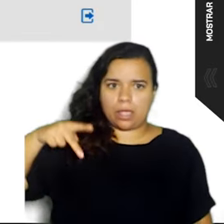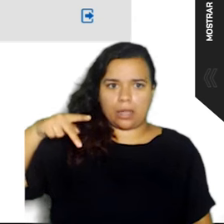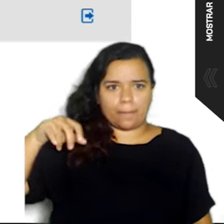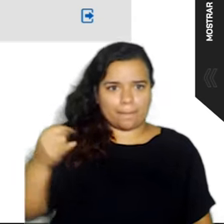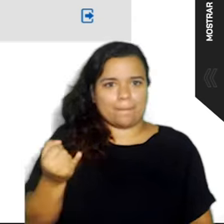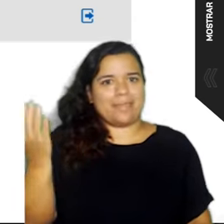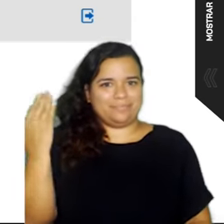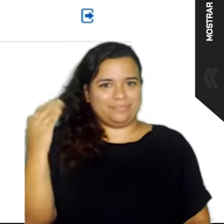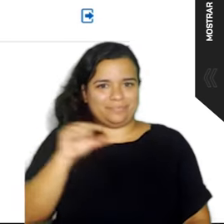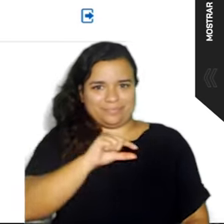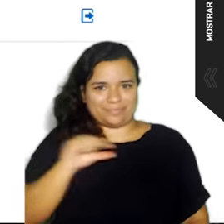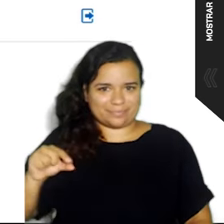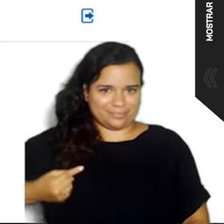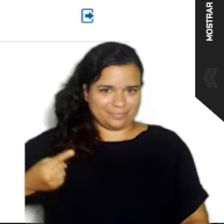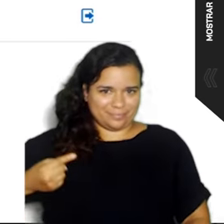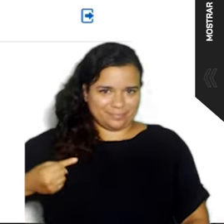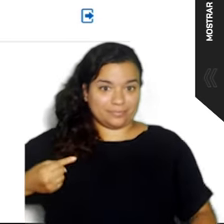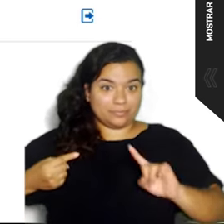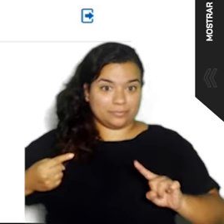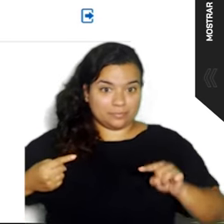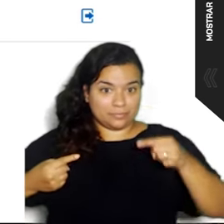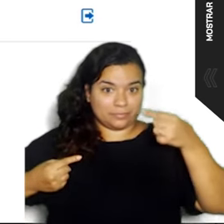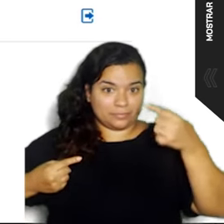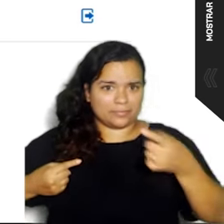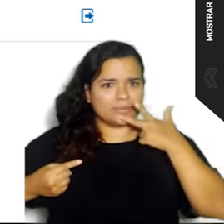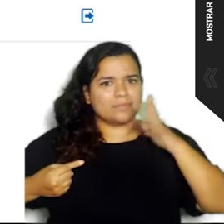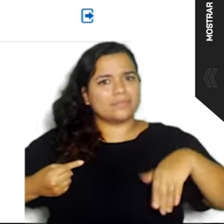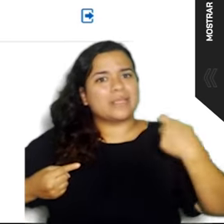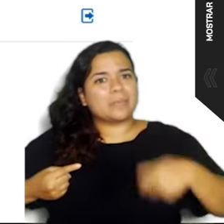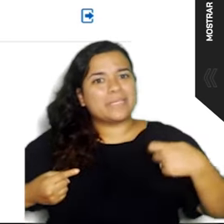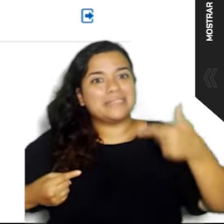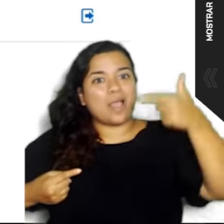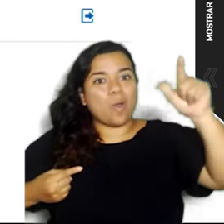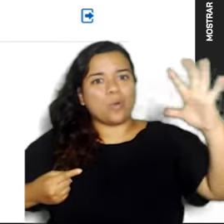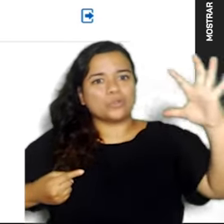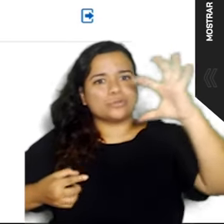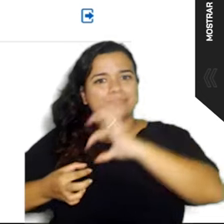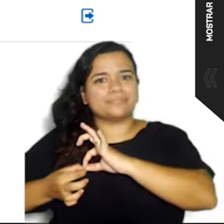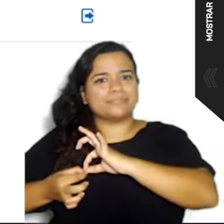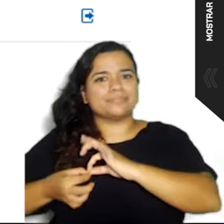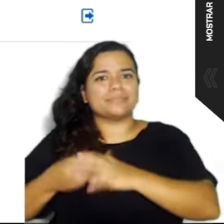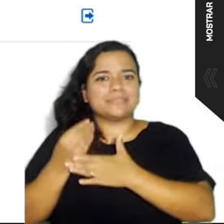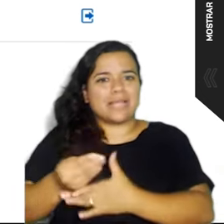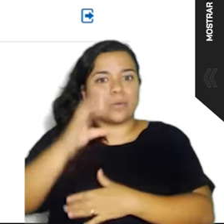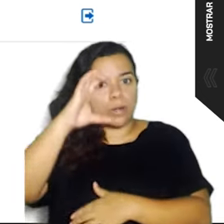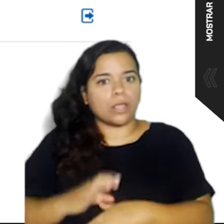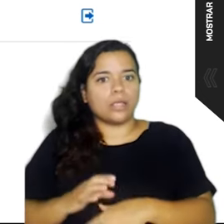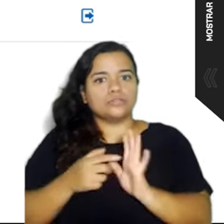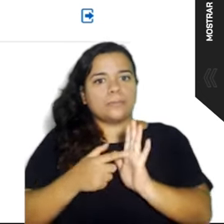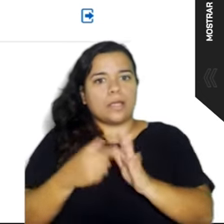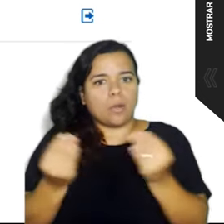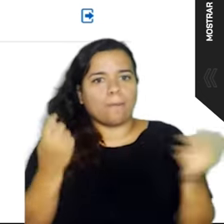esse CNPJ depois eu fui lá e falei poxa eu precisava de um outro CNPJ aqui para evidenciar pros